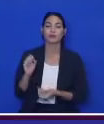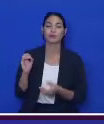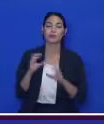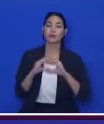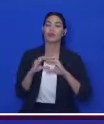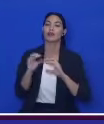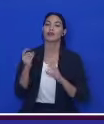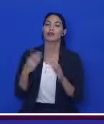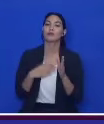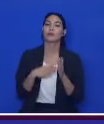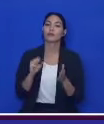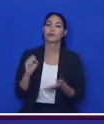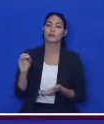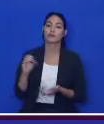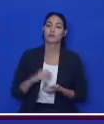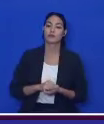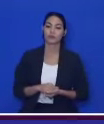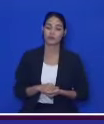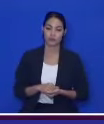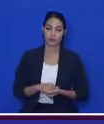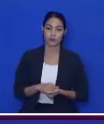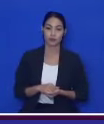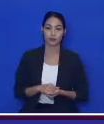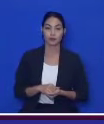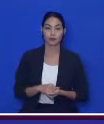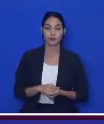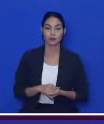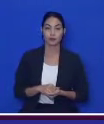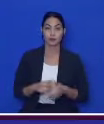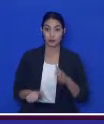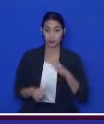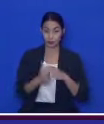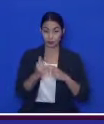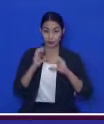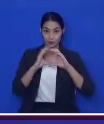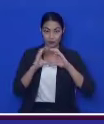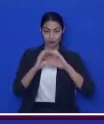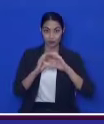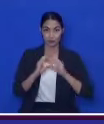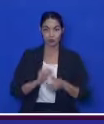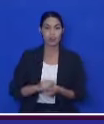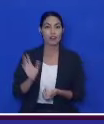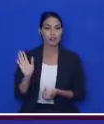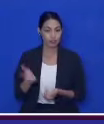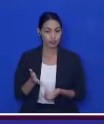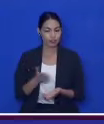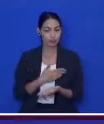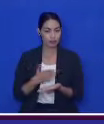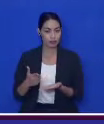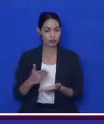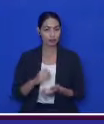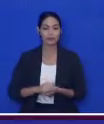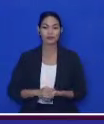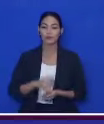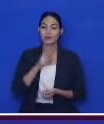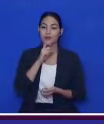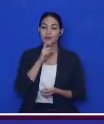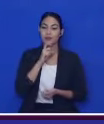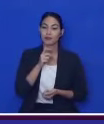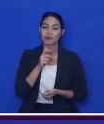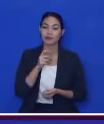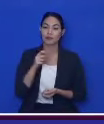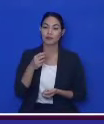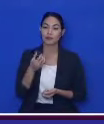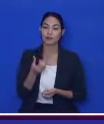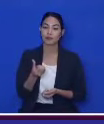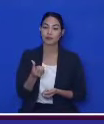embaralhando 80 bolas numeradas de 0 a 80. Vamos chamar o primeiro número. Já começou o sorteio da Quina. Bola verde, número